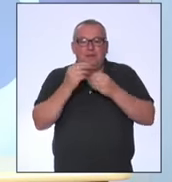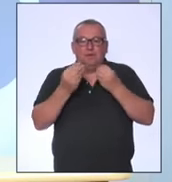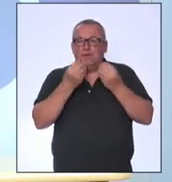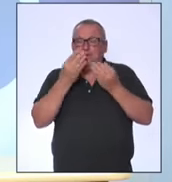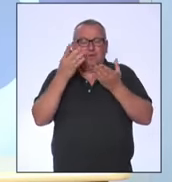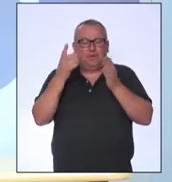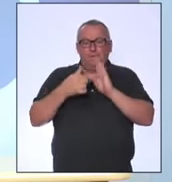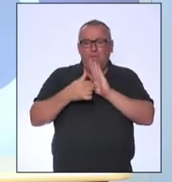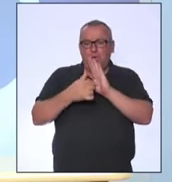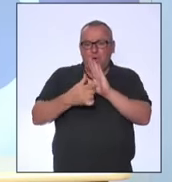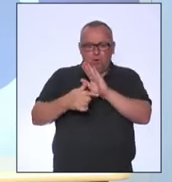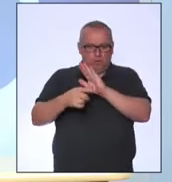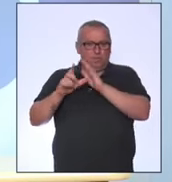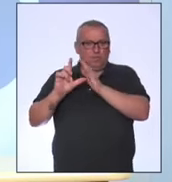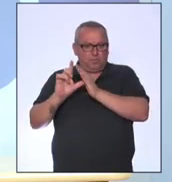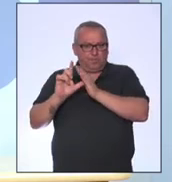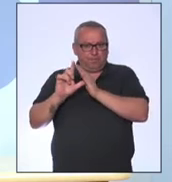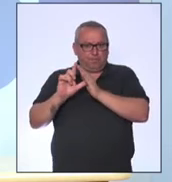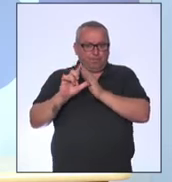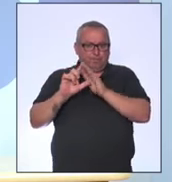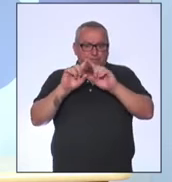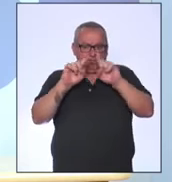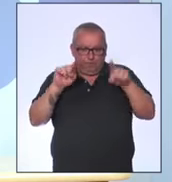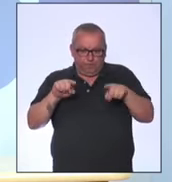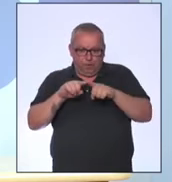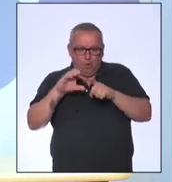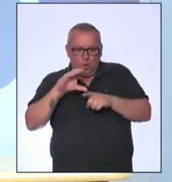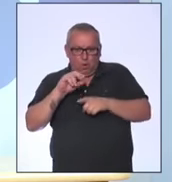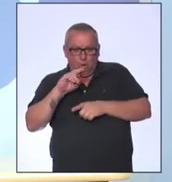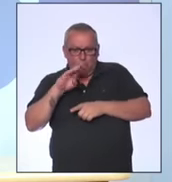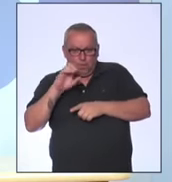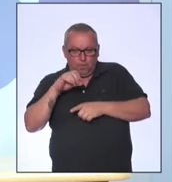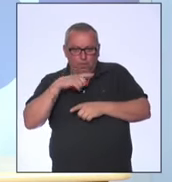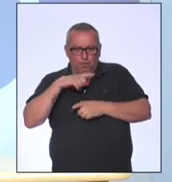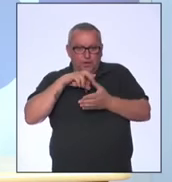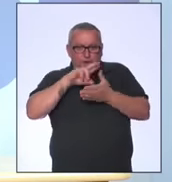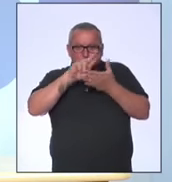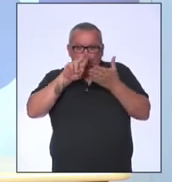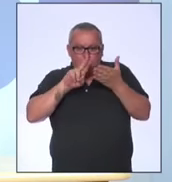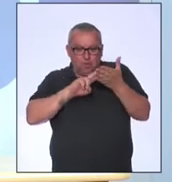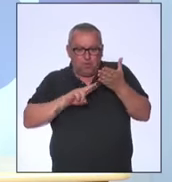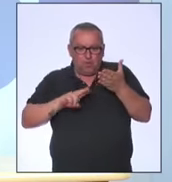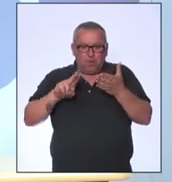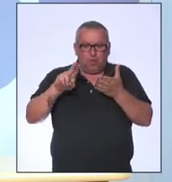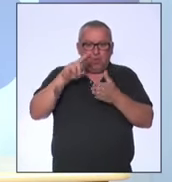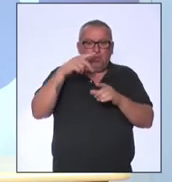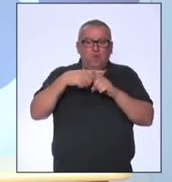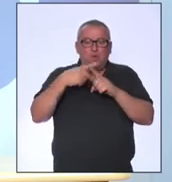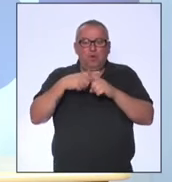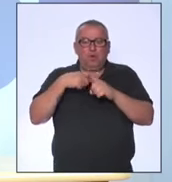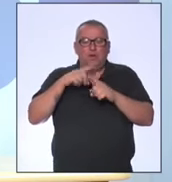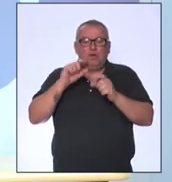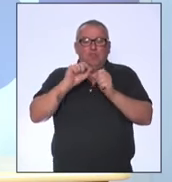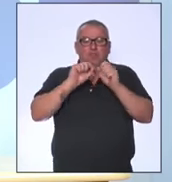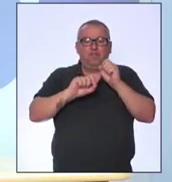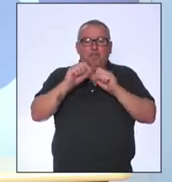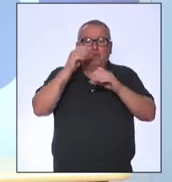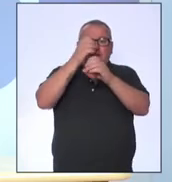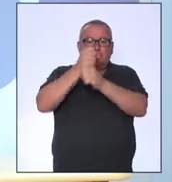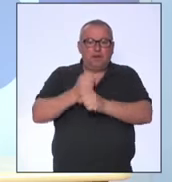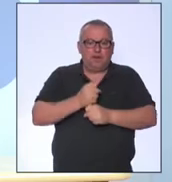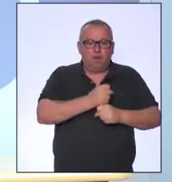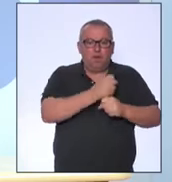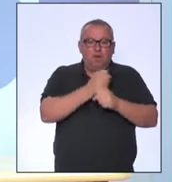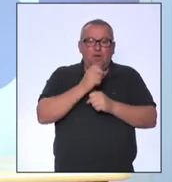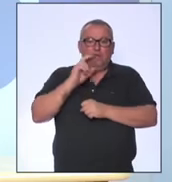o senhor mesmo falou, o cubo, né? É E isso tem aí. toda uma nomenclatura por que que a gente acaba realizando esses